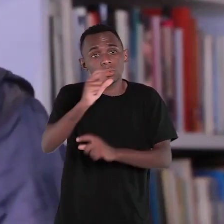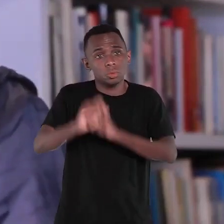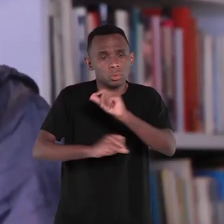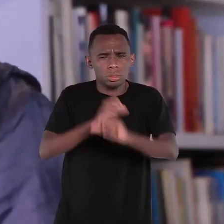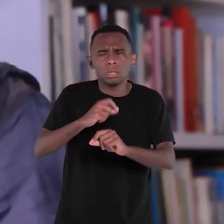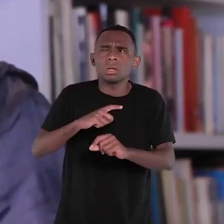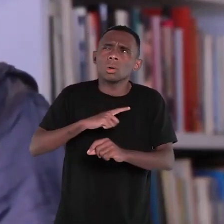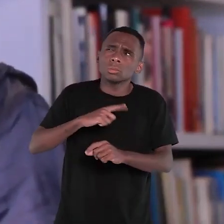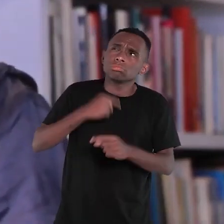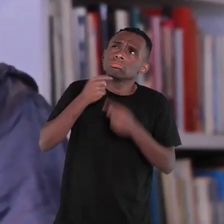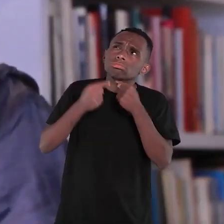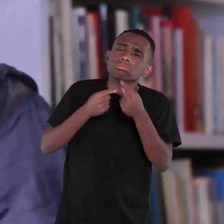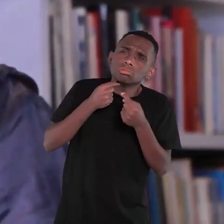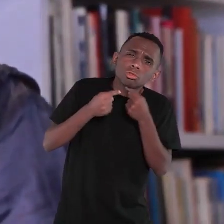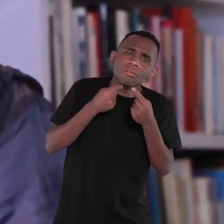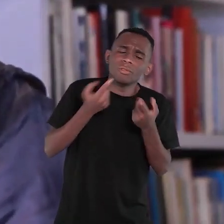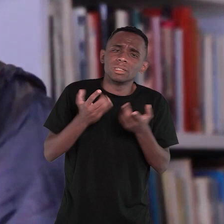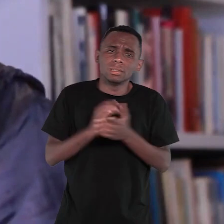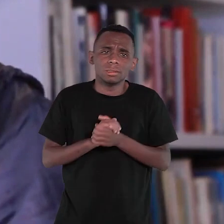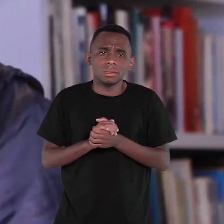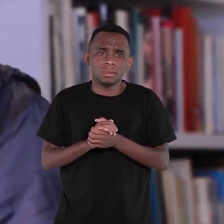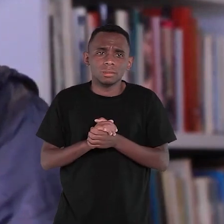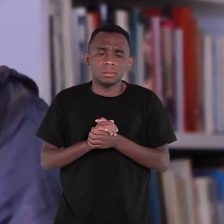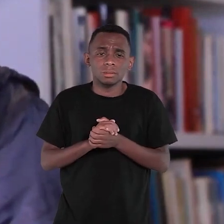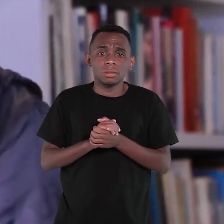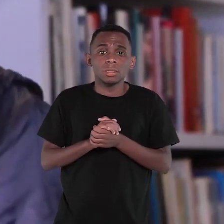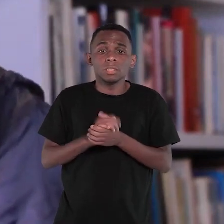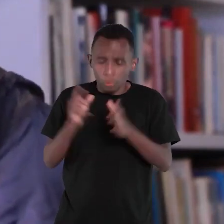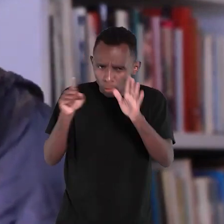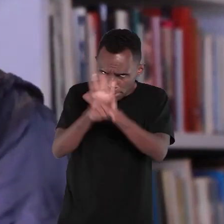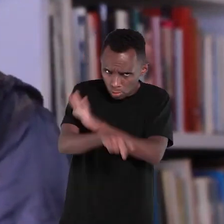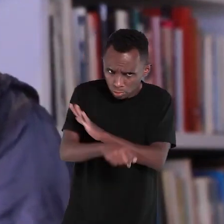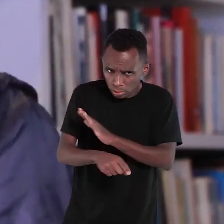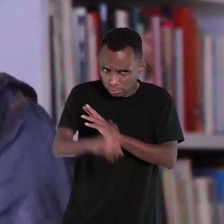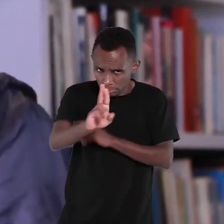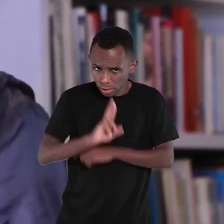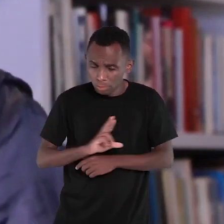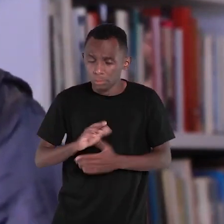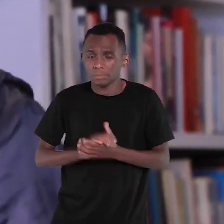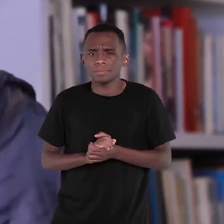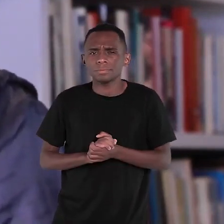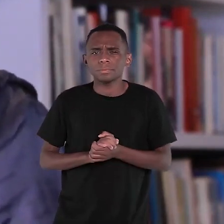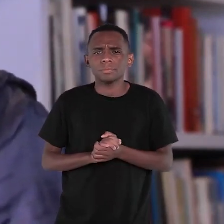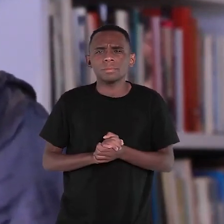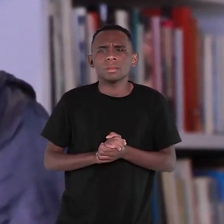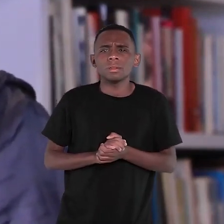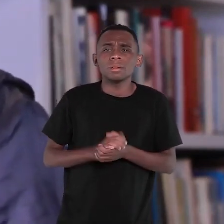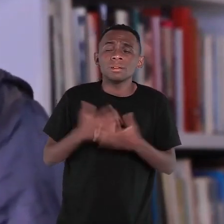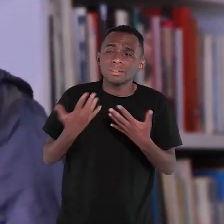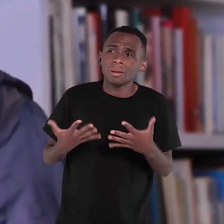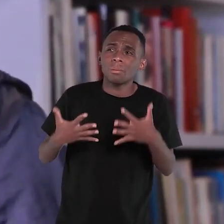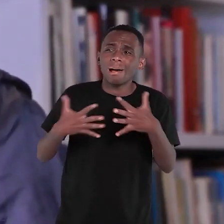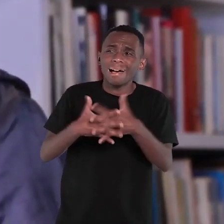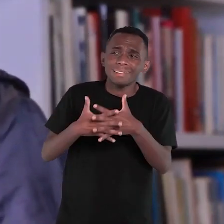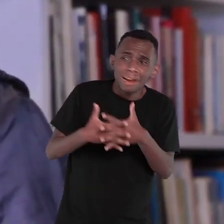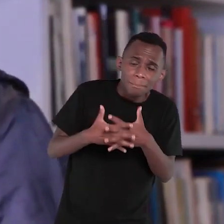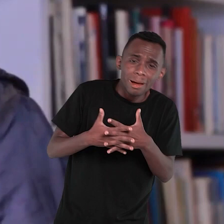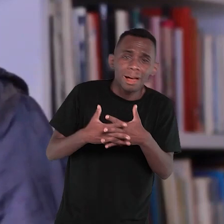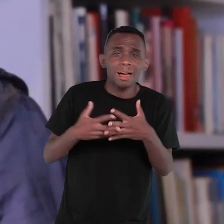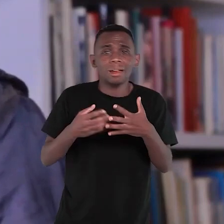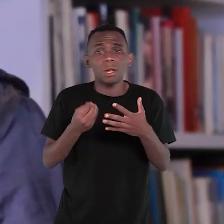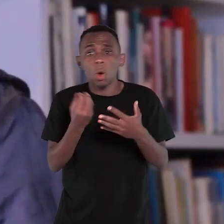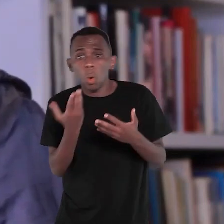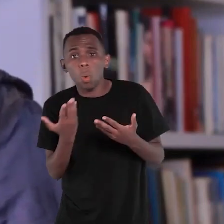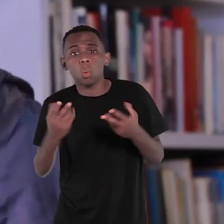medida, eu tenho umas dúvidas, mas eu vou lançar essa pergunta dessa forma. Em certa medida, atrapalha e